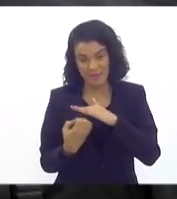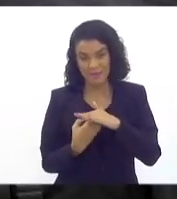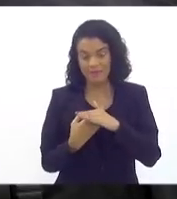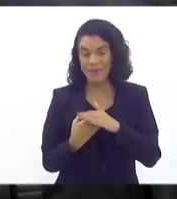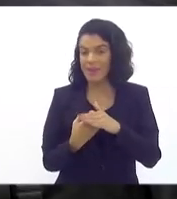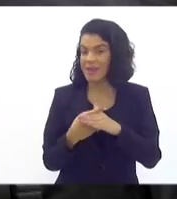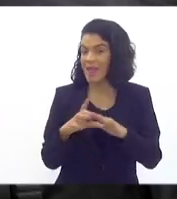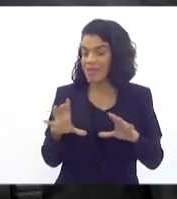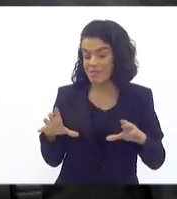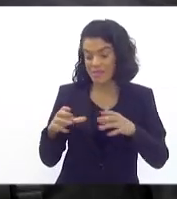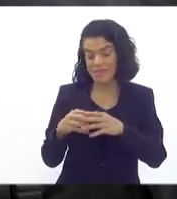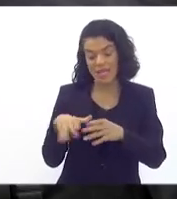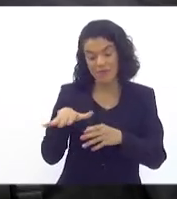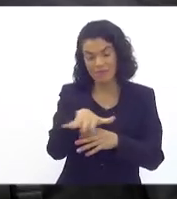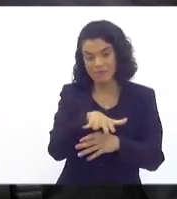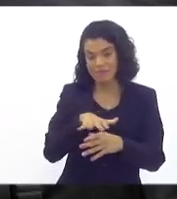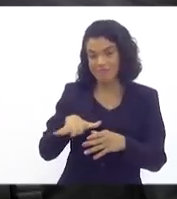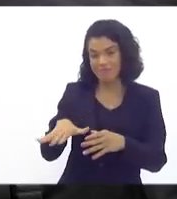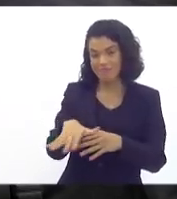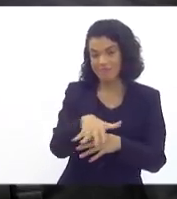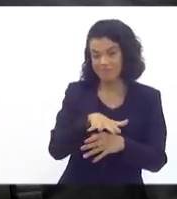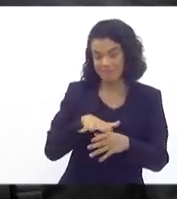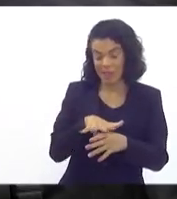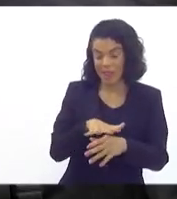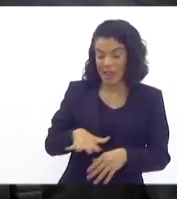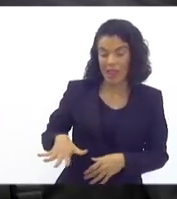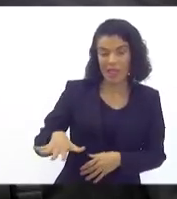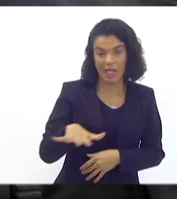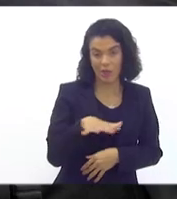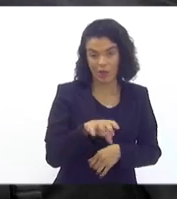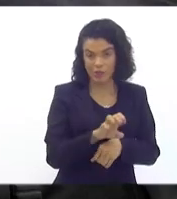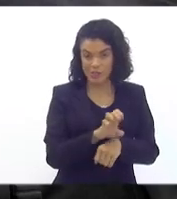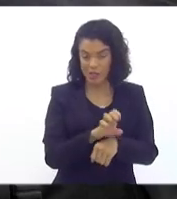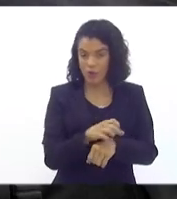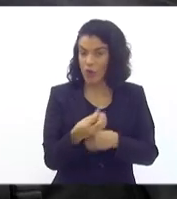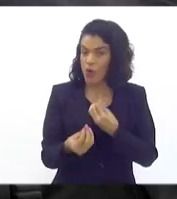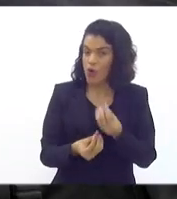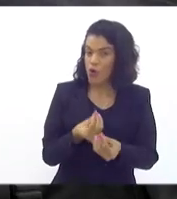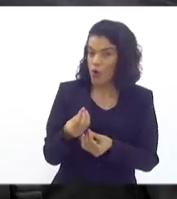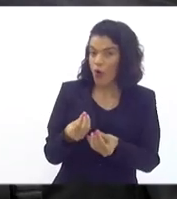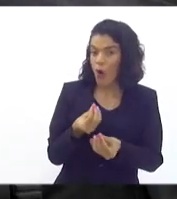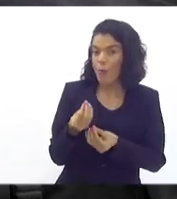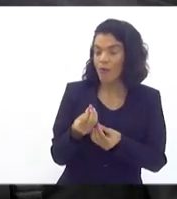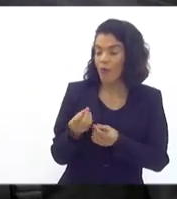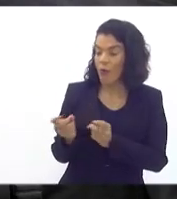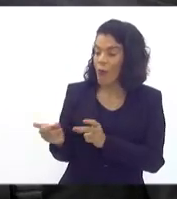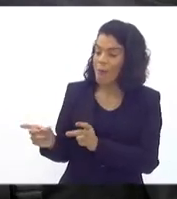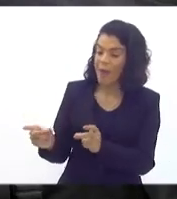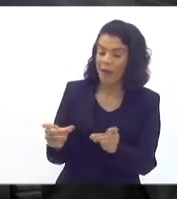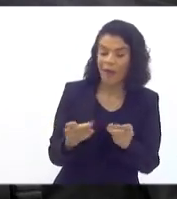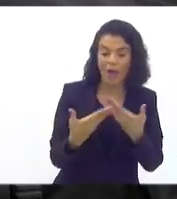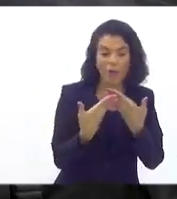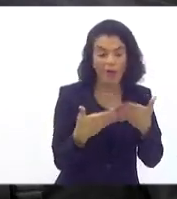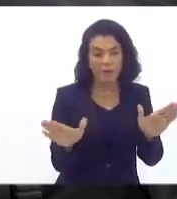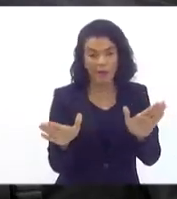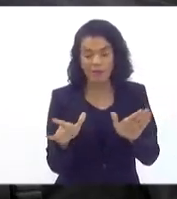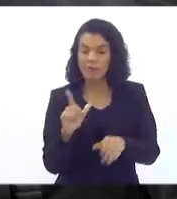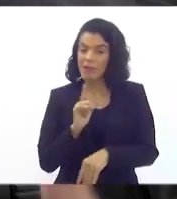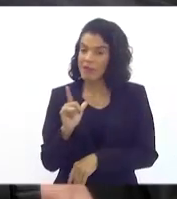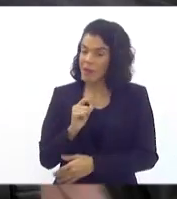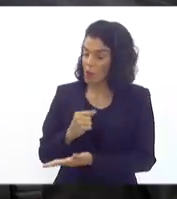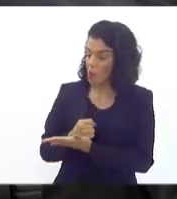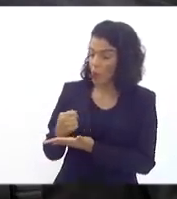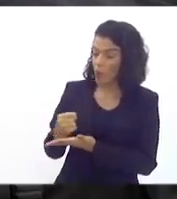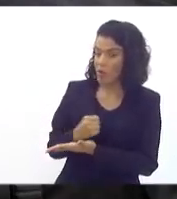no universo do universo territorial Como que você convive com o mercado aberto e tendo uma